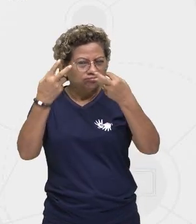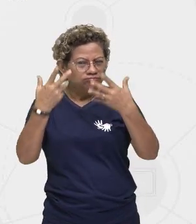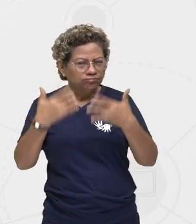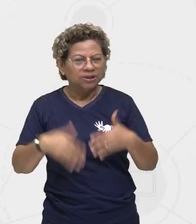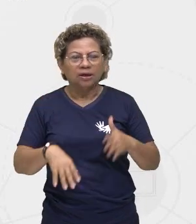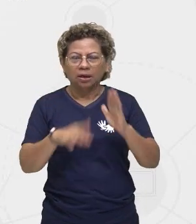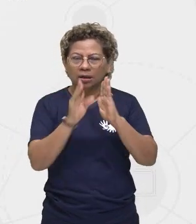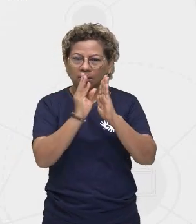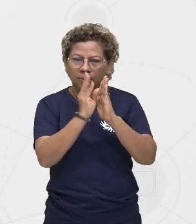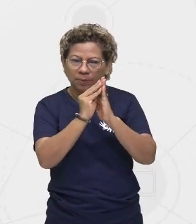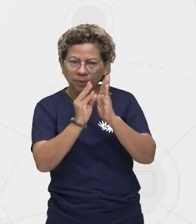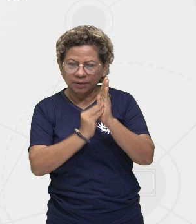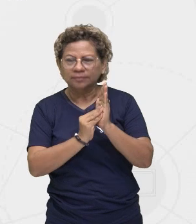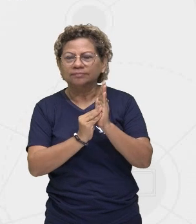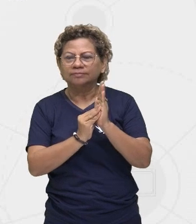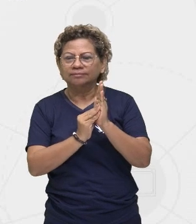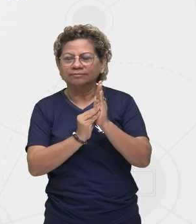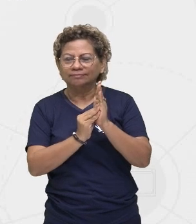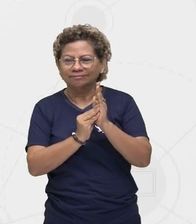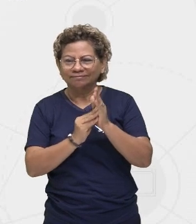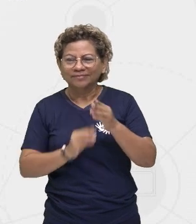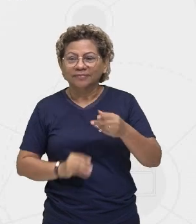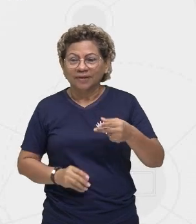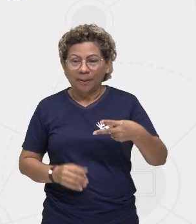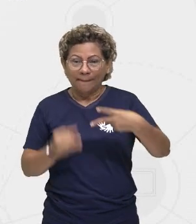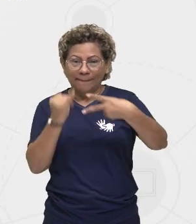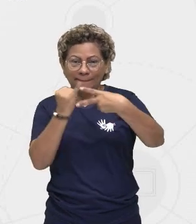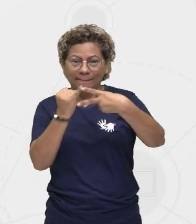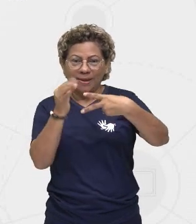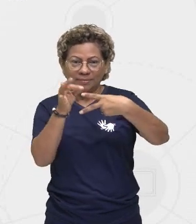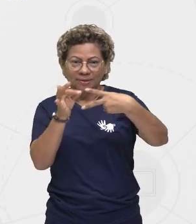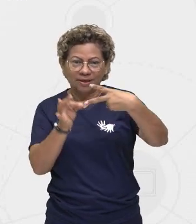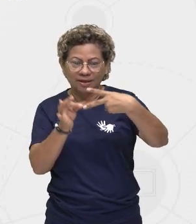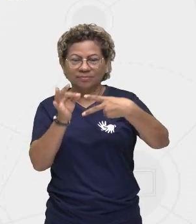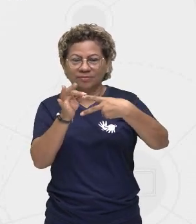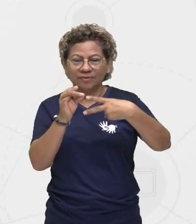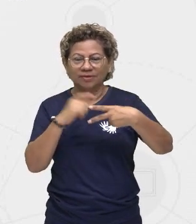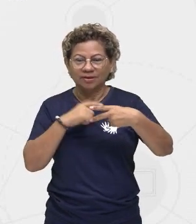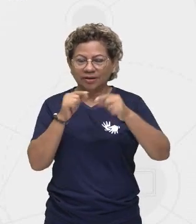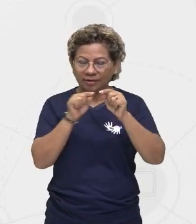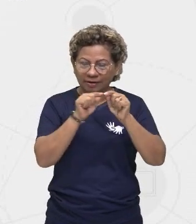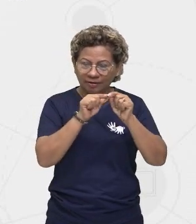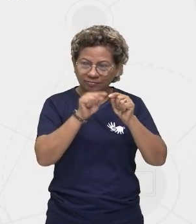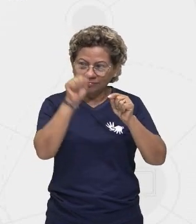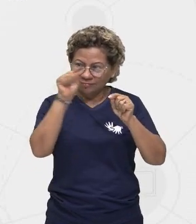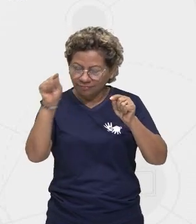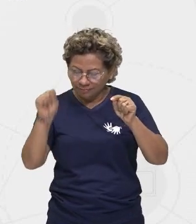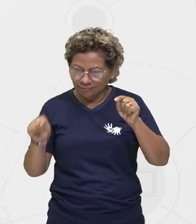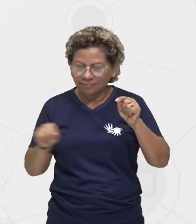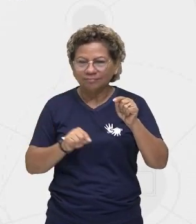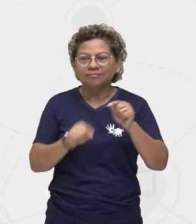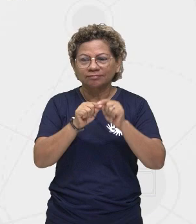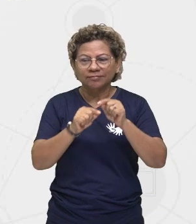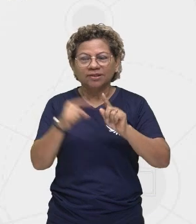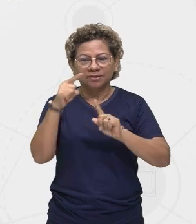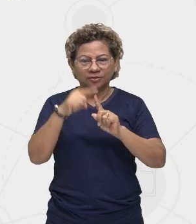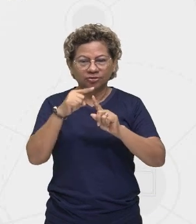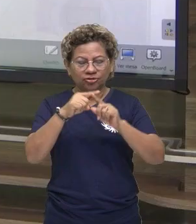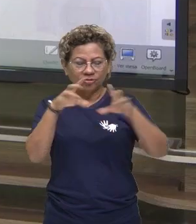conteúdo: polígonos, elementos e diagonais de um polígono e sua